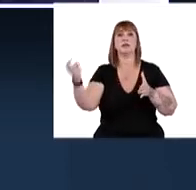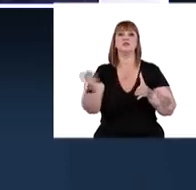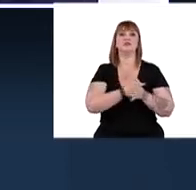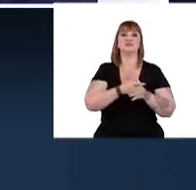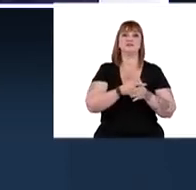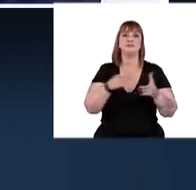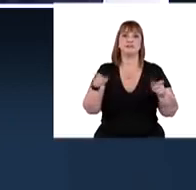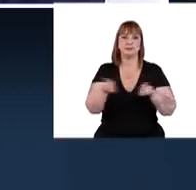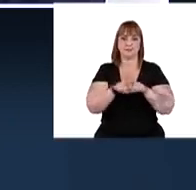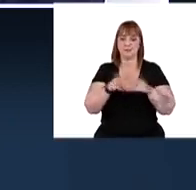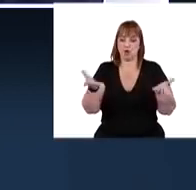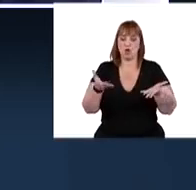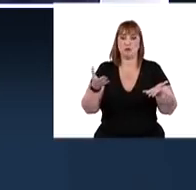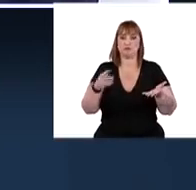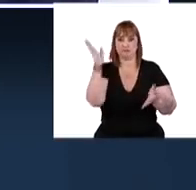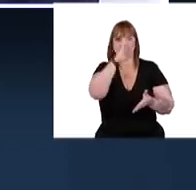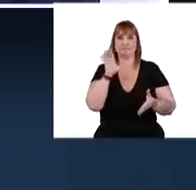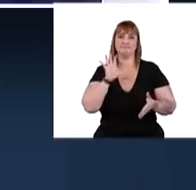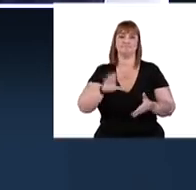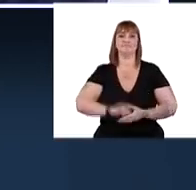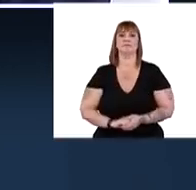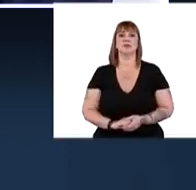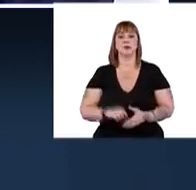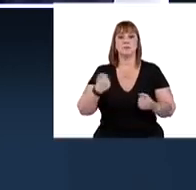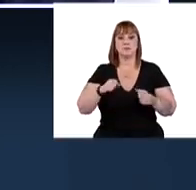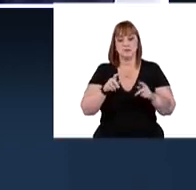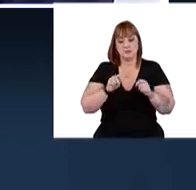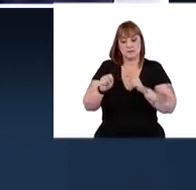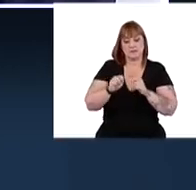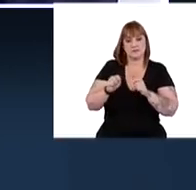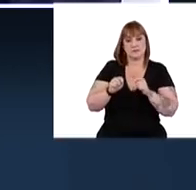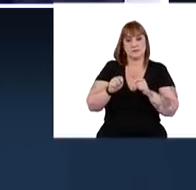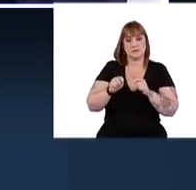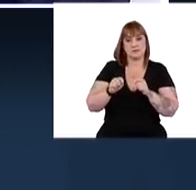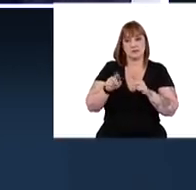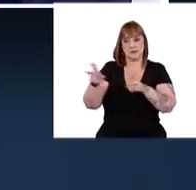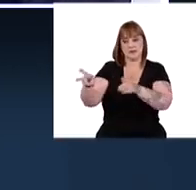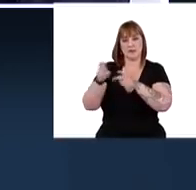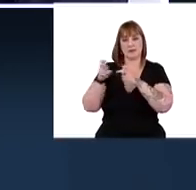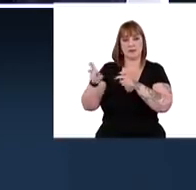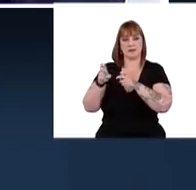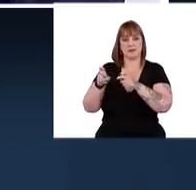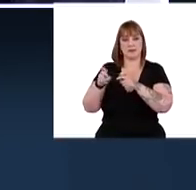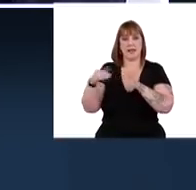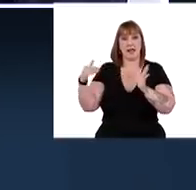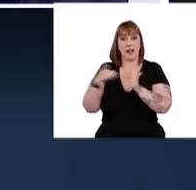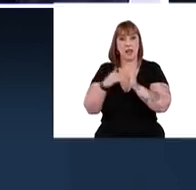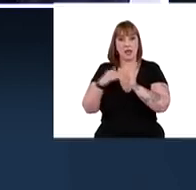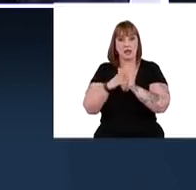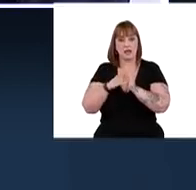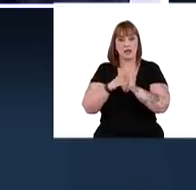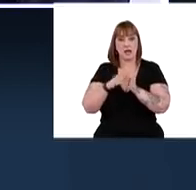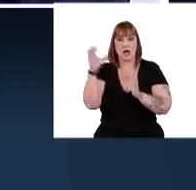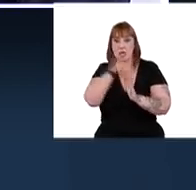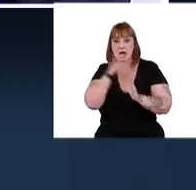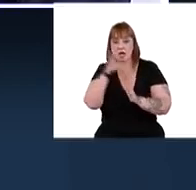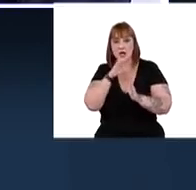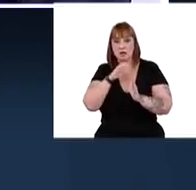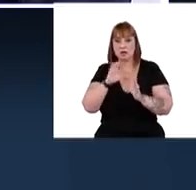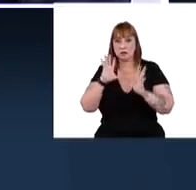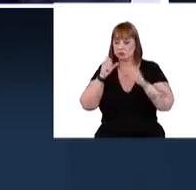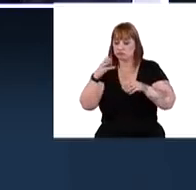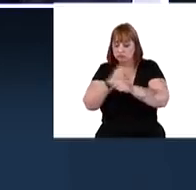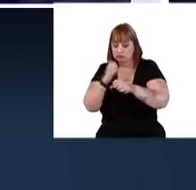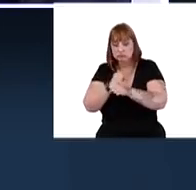hoje. Então, nós temos que conter o Estado dentro da arrecadação. Para isso, faríamos uma limitação emergencial de gasto, já está toda